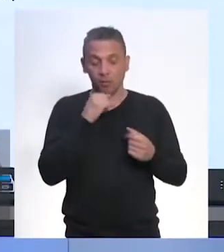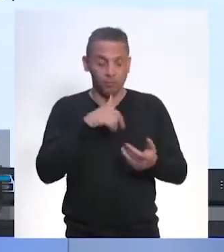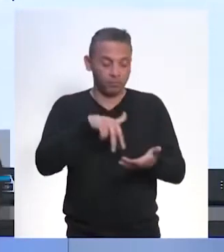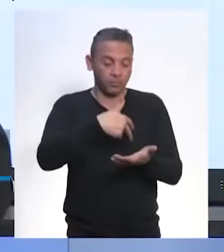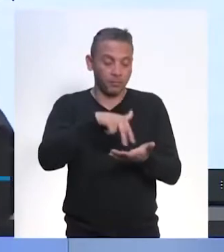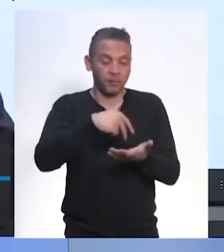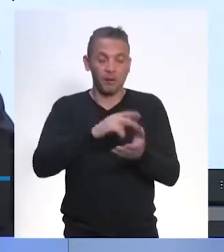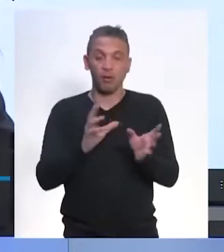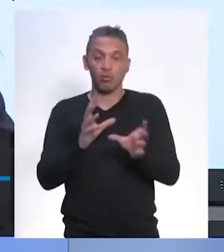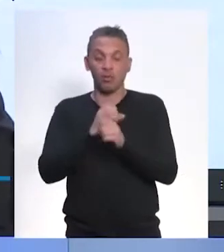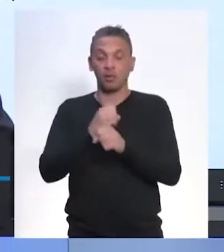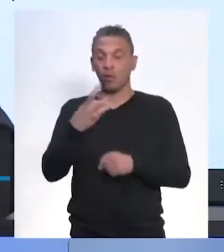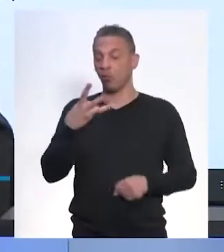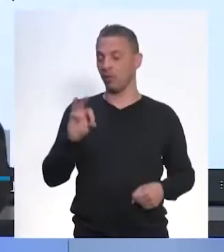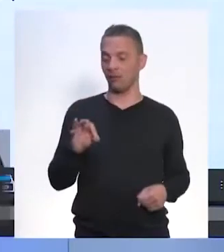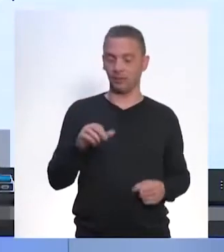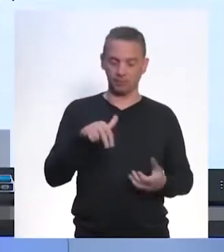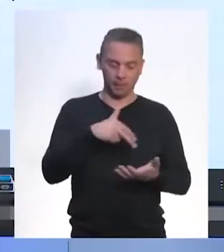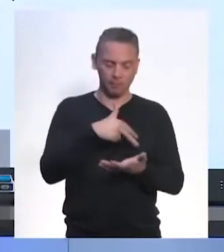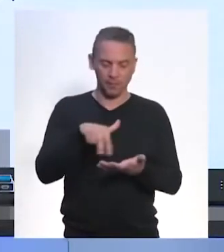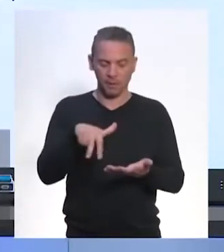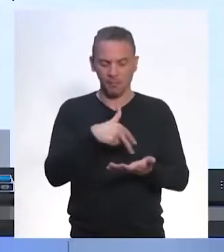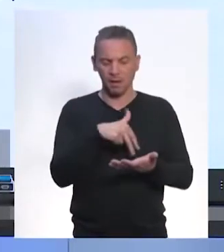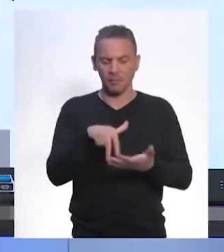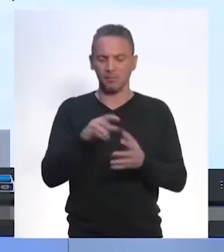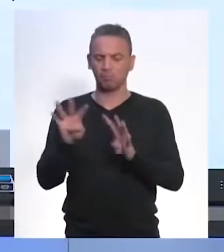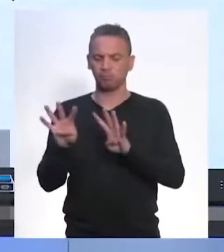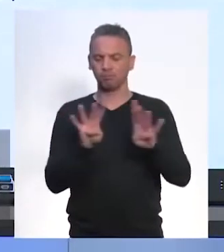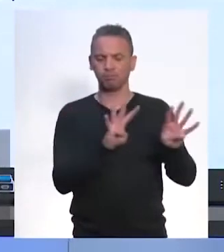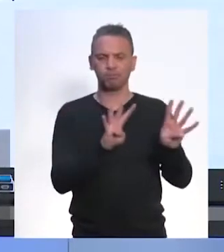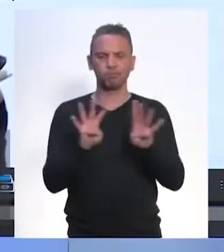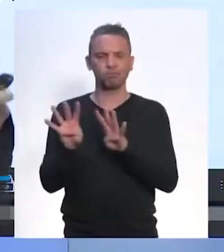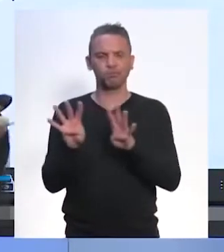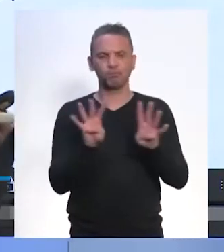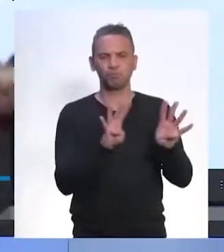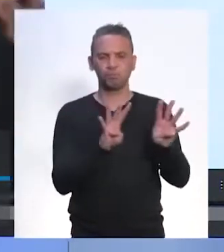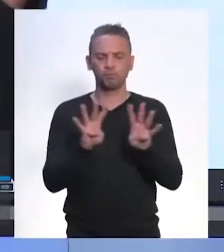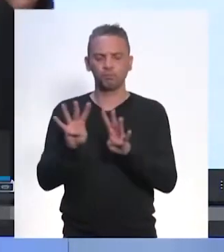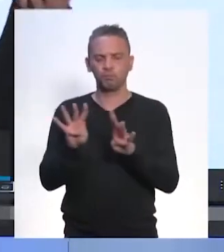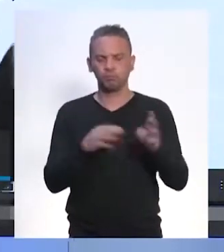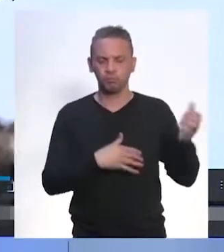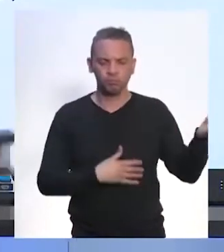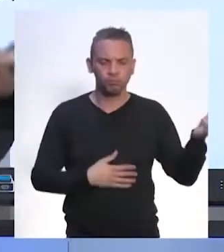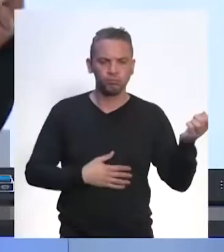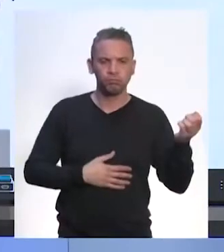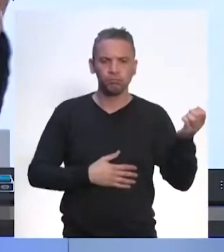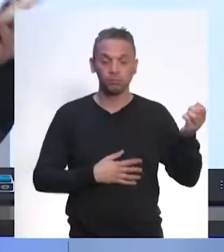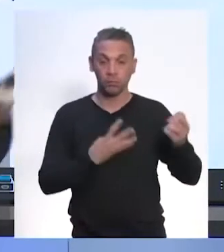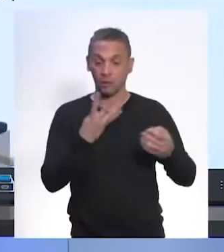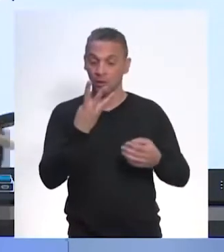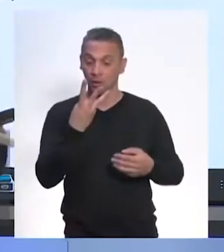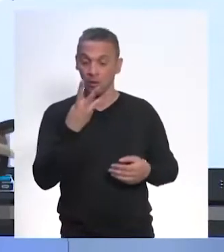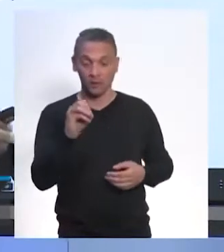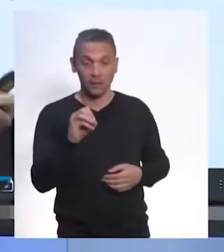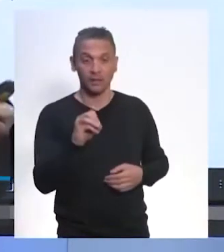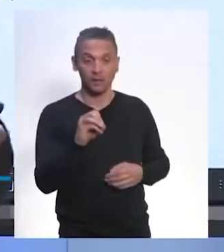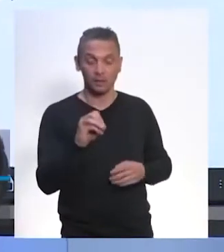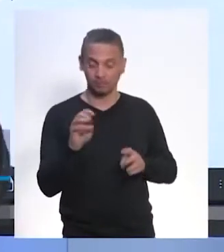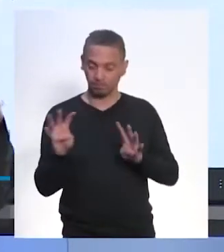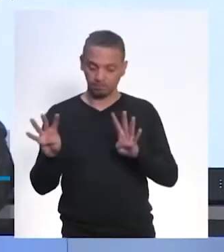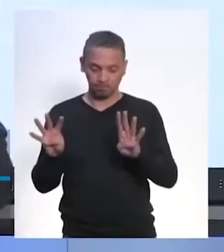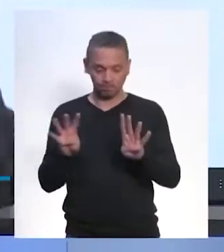30 dançarinos no palco. Se as pessoas, né, os dançarinos ali, não observarem, né, não tiver essa dimensão